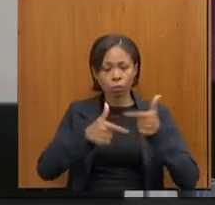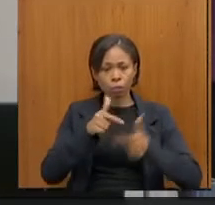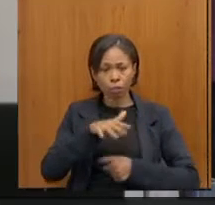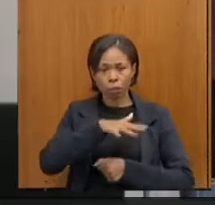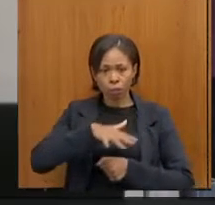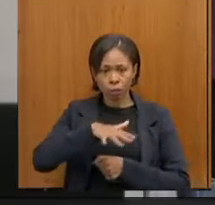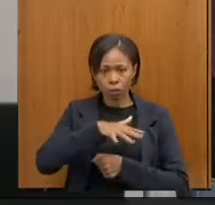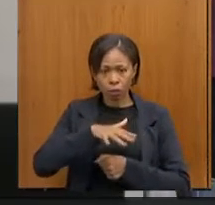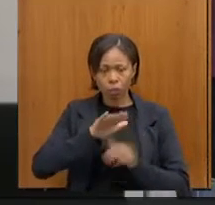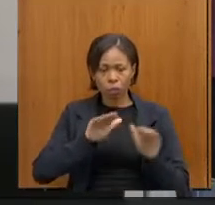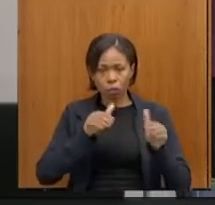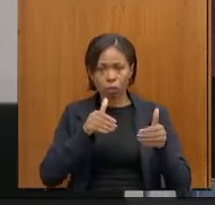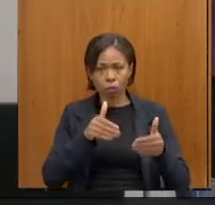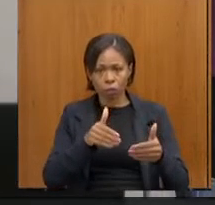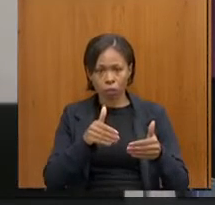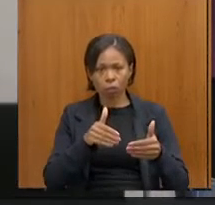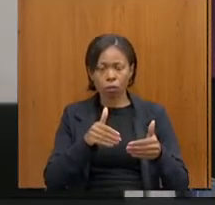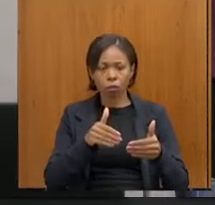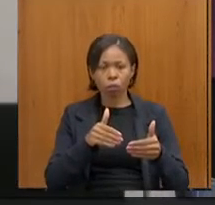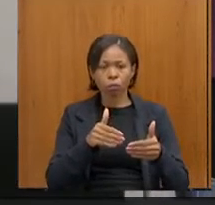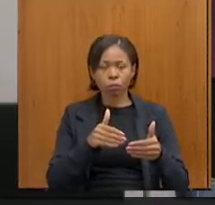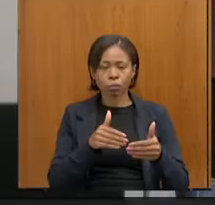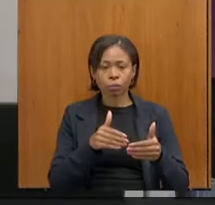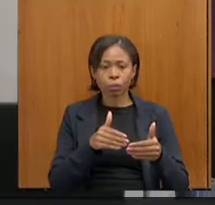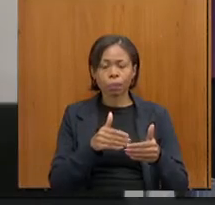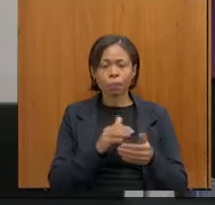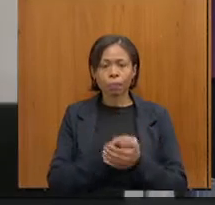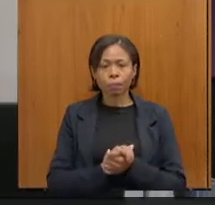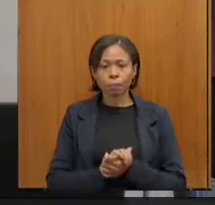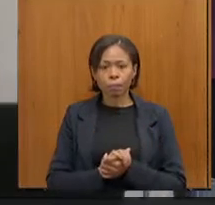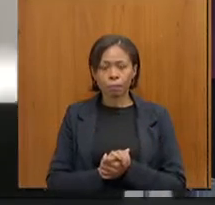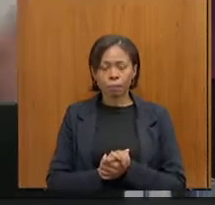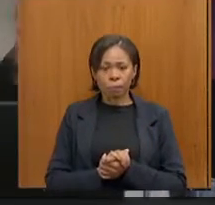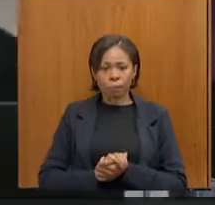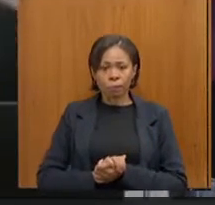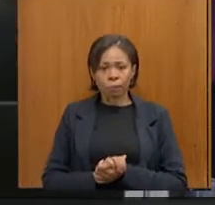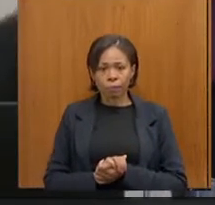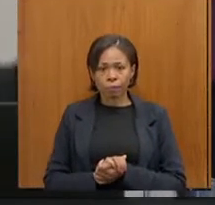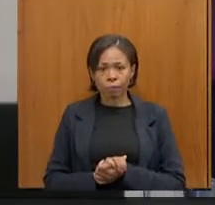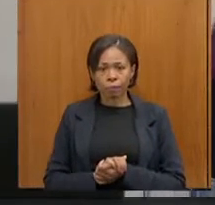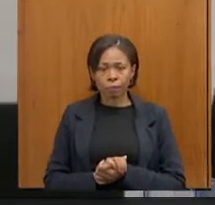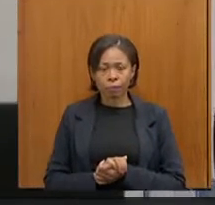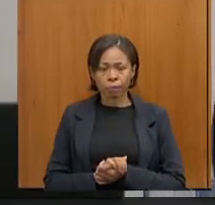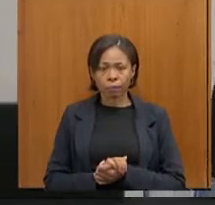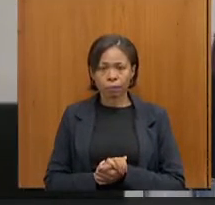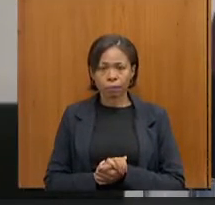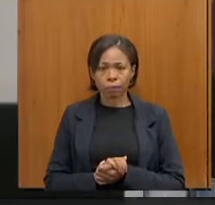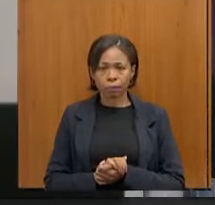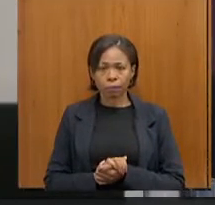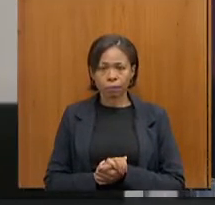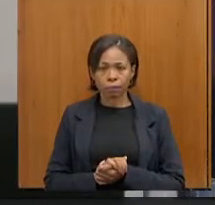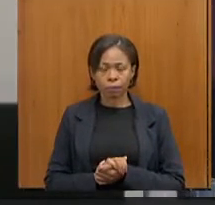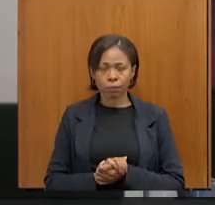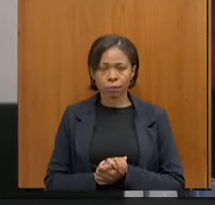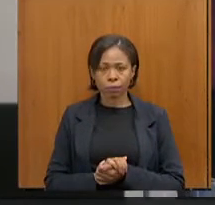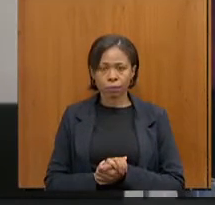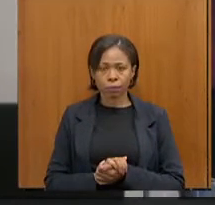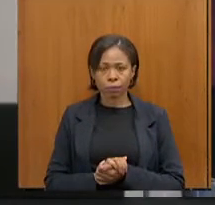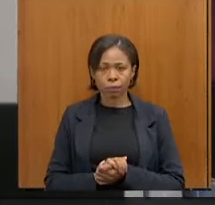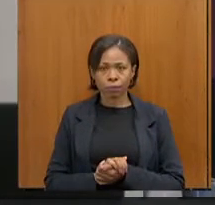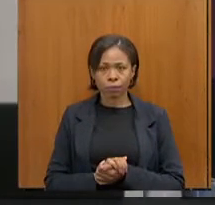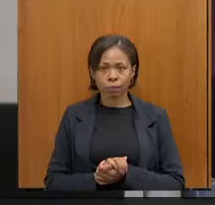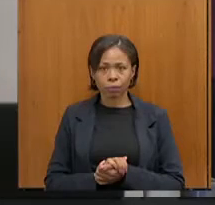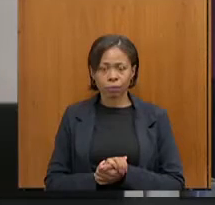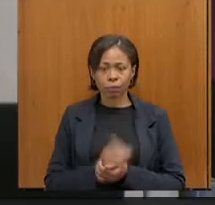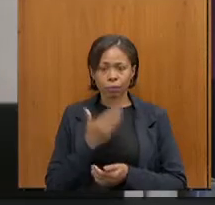aquela região são as condições primeiro de 2021 Deputado Mauro Tramonte as sementes possuem